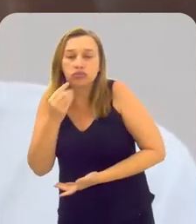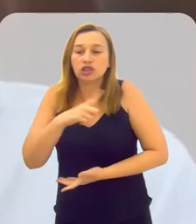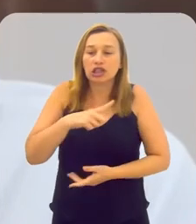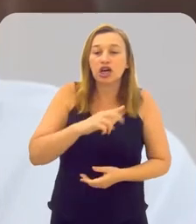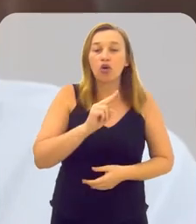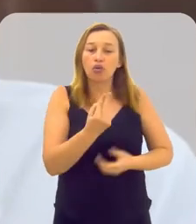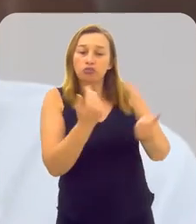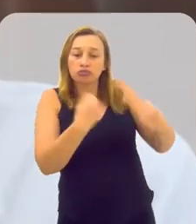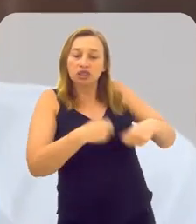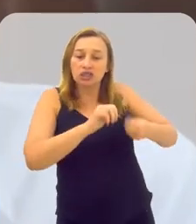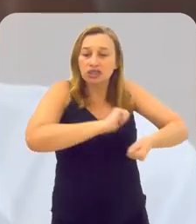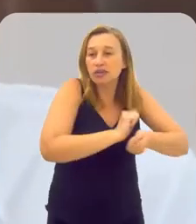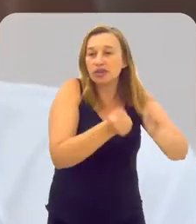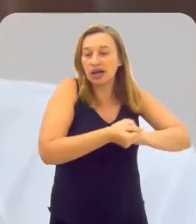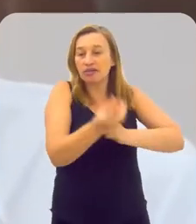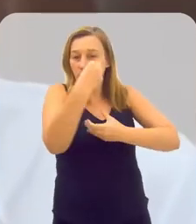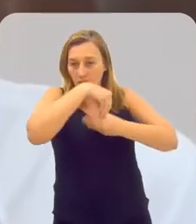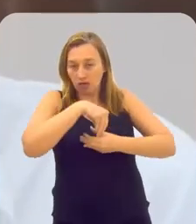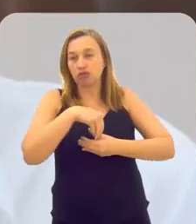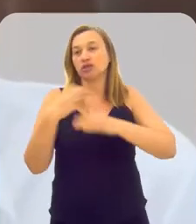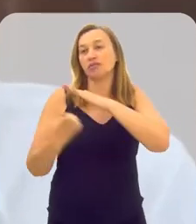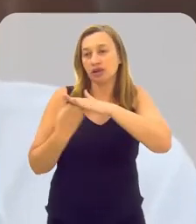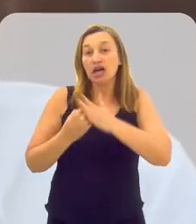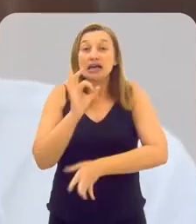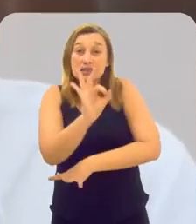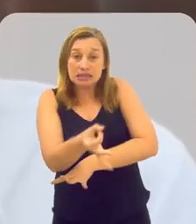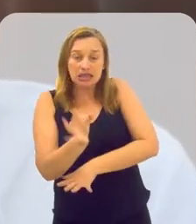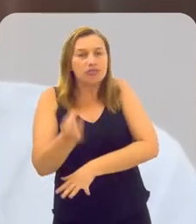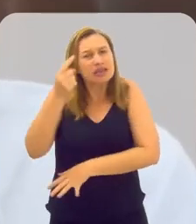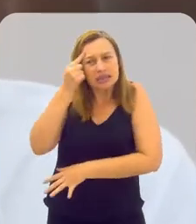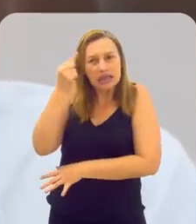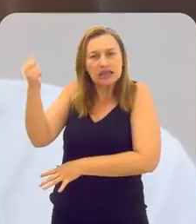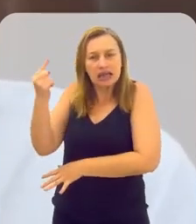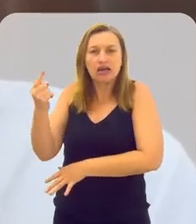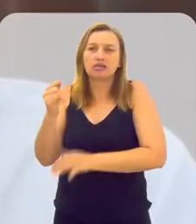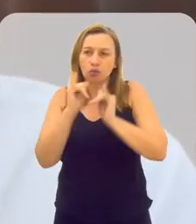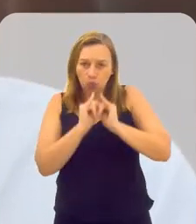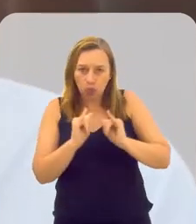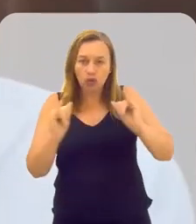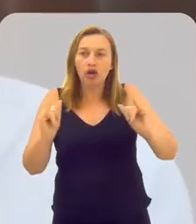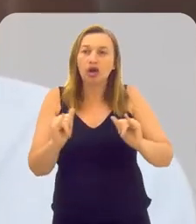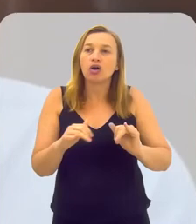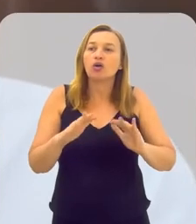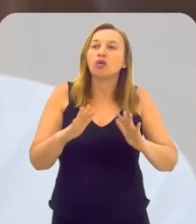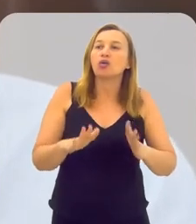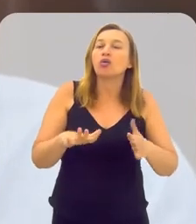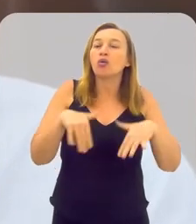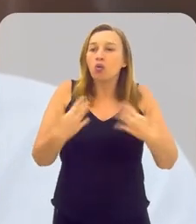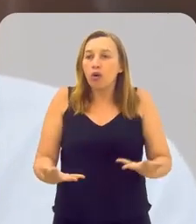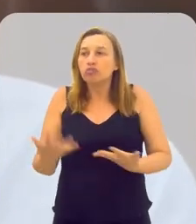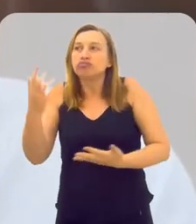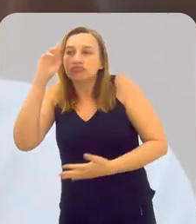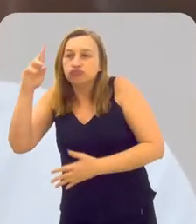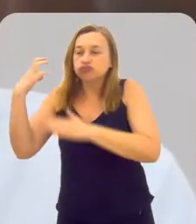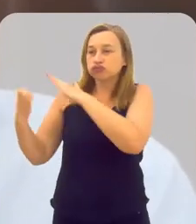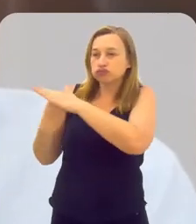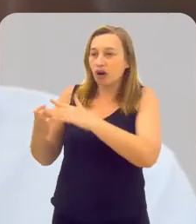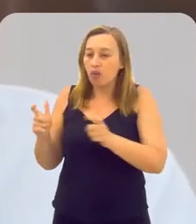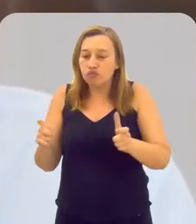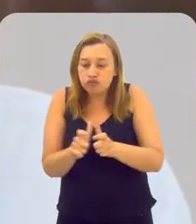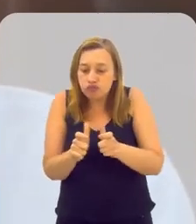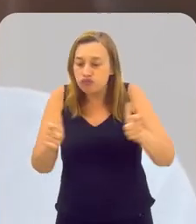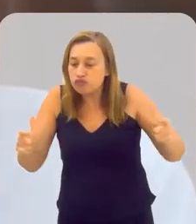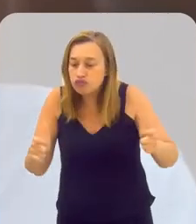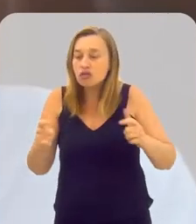as oportunidades que ele tem e o que ele precisa adaptar internamente, né? Então, foi exatamente essa a ideia dessa publicação. Quando